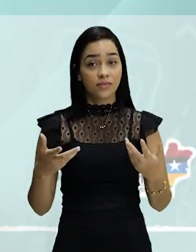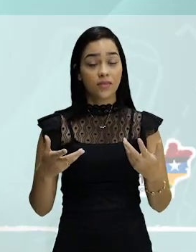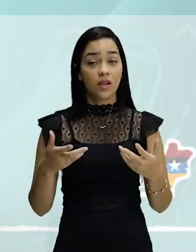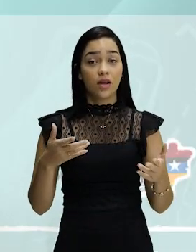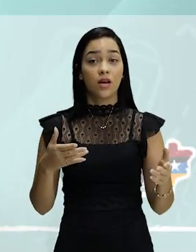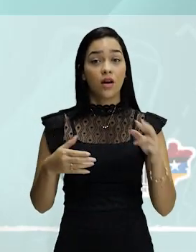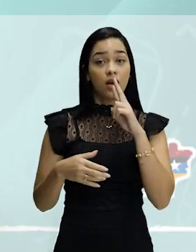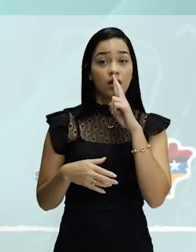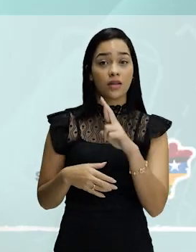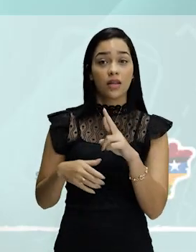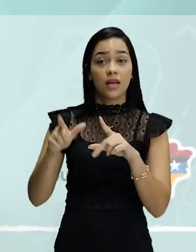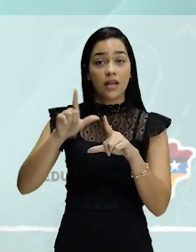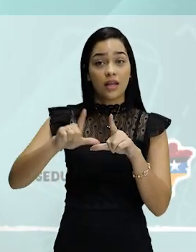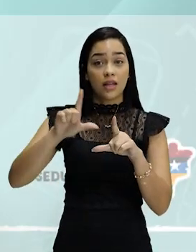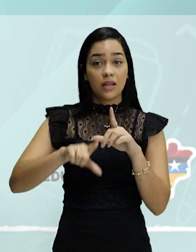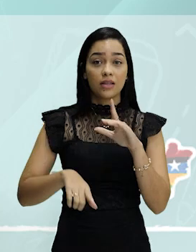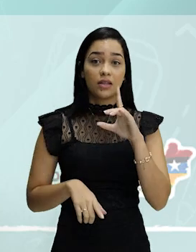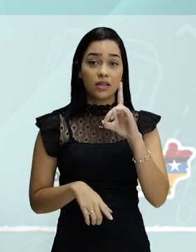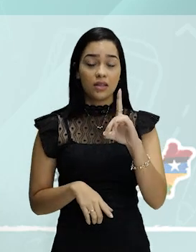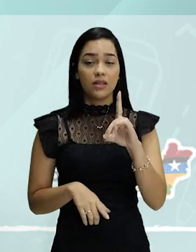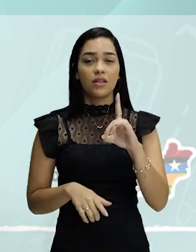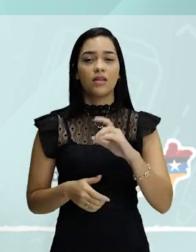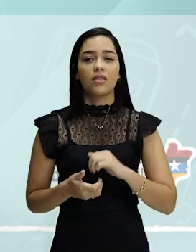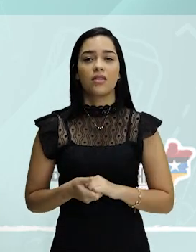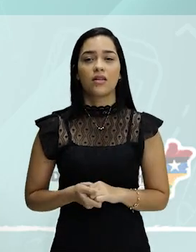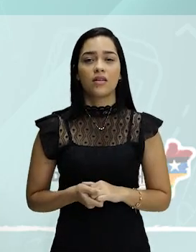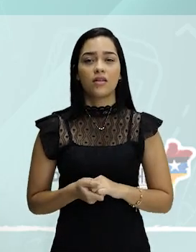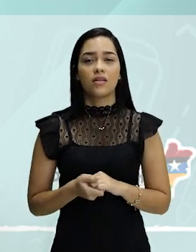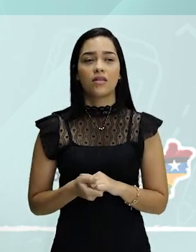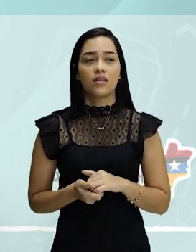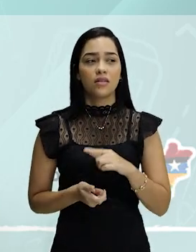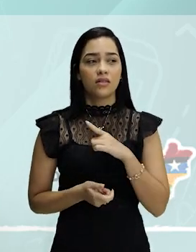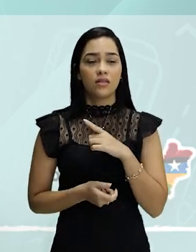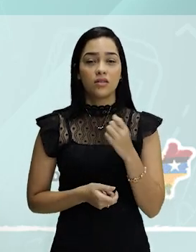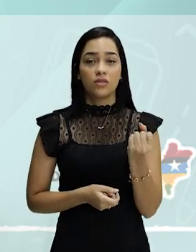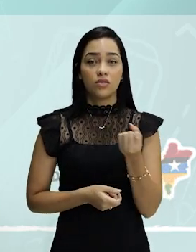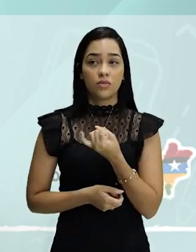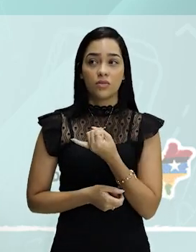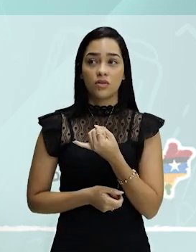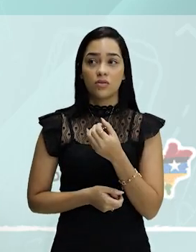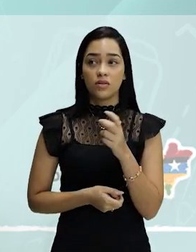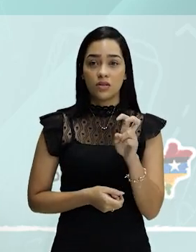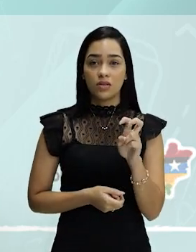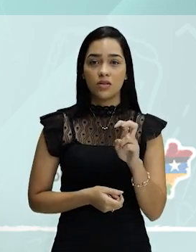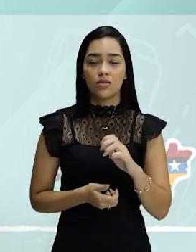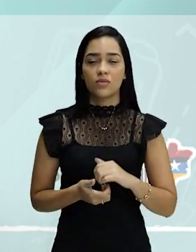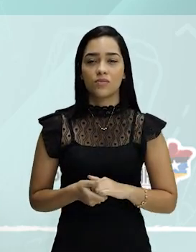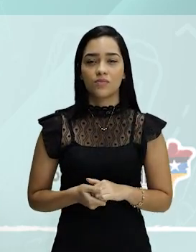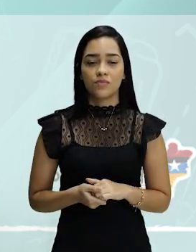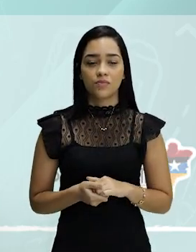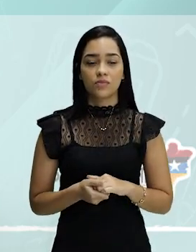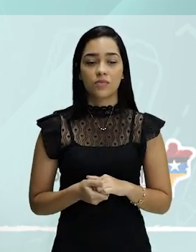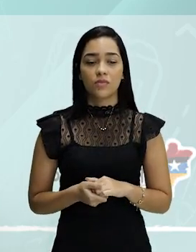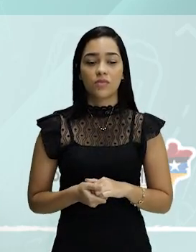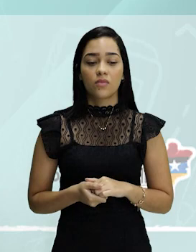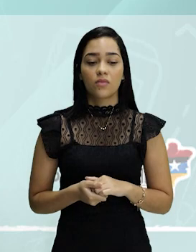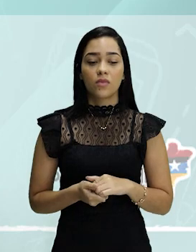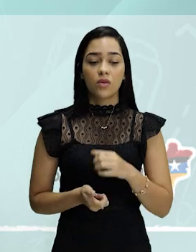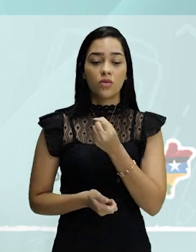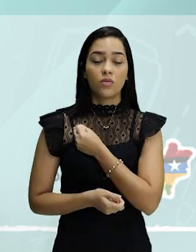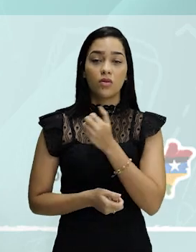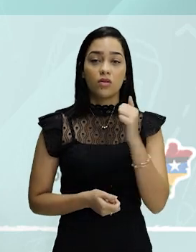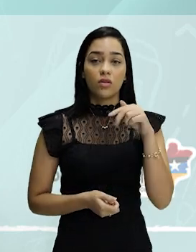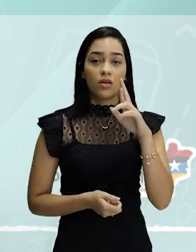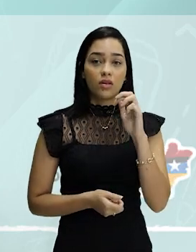agora responder a letra D, né, da questão de número 5. Certo? O número de anagramas